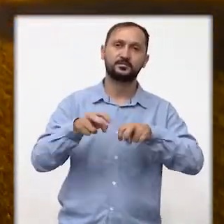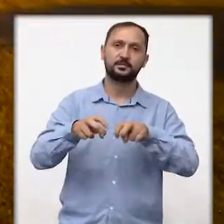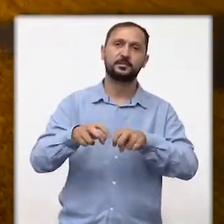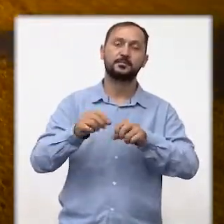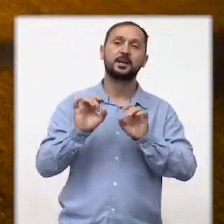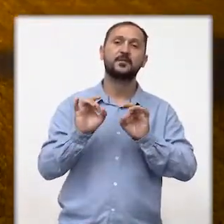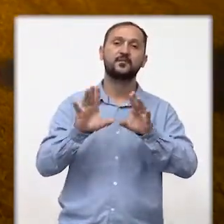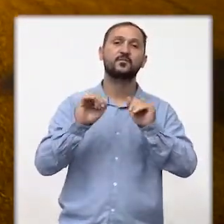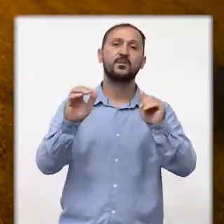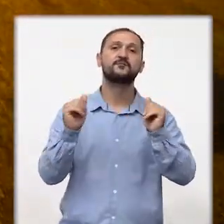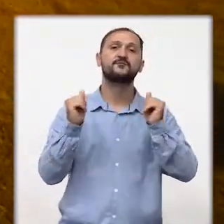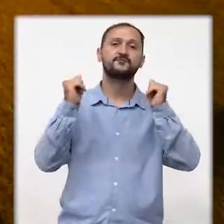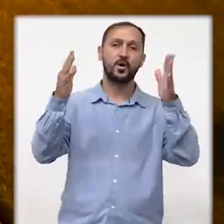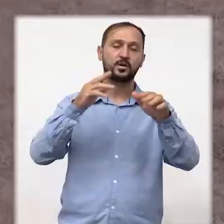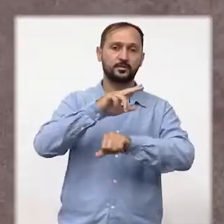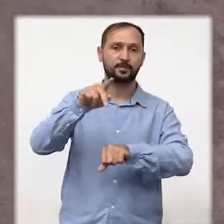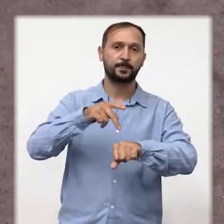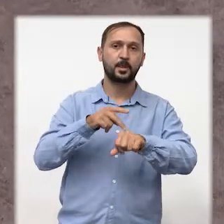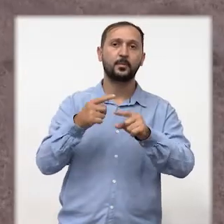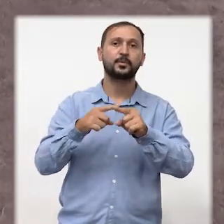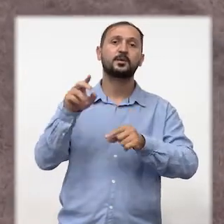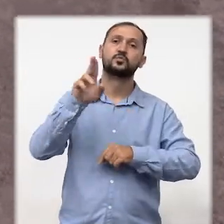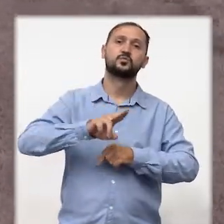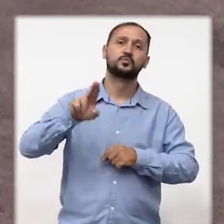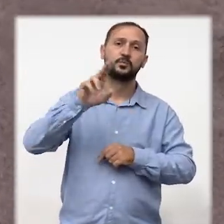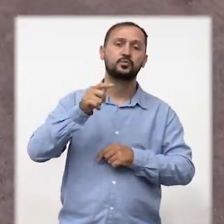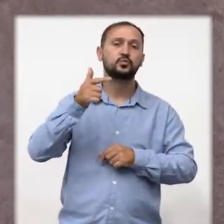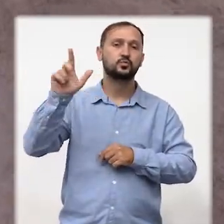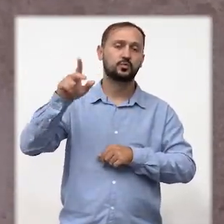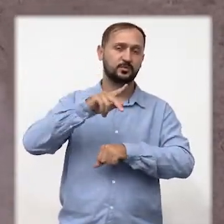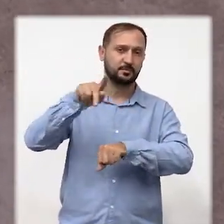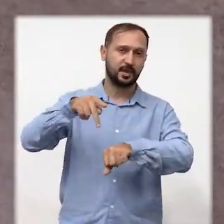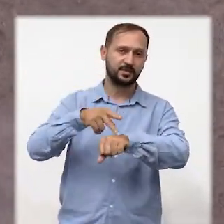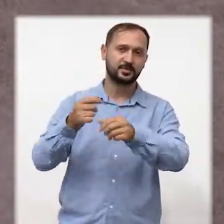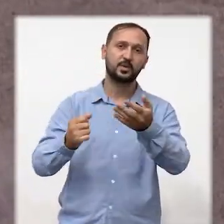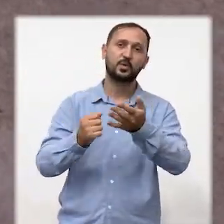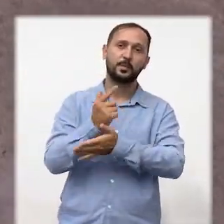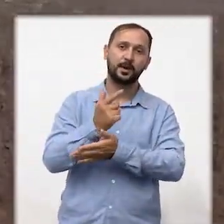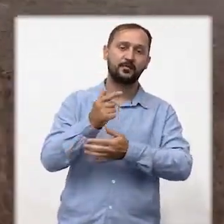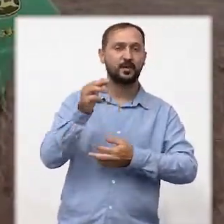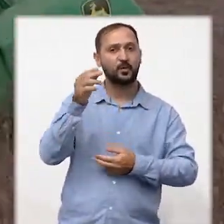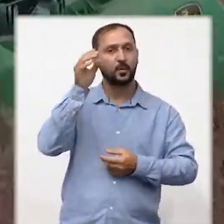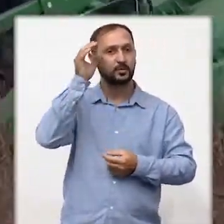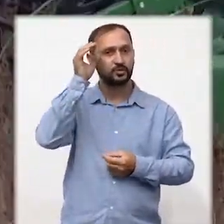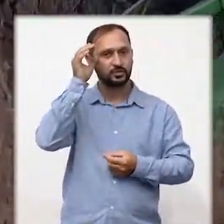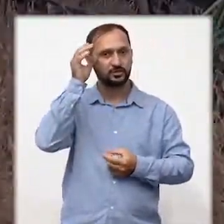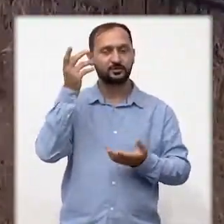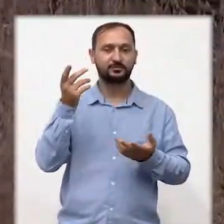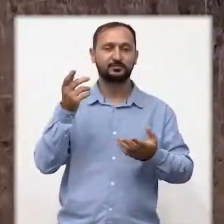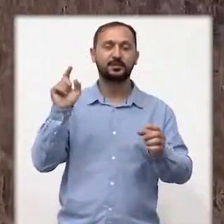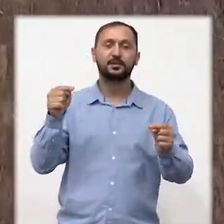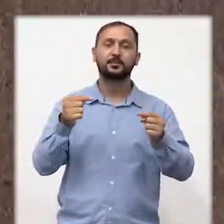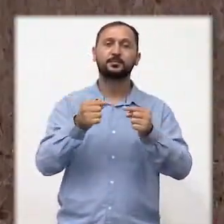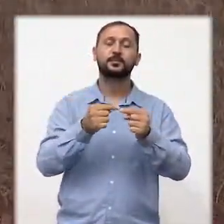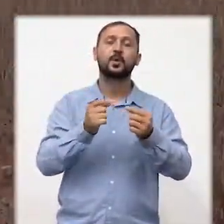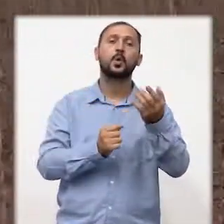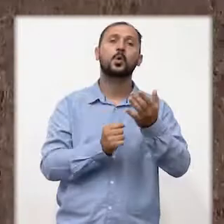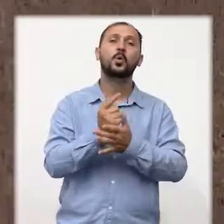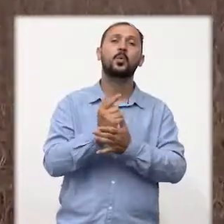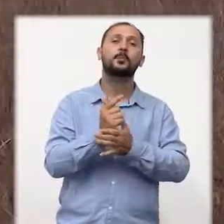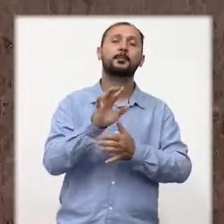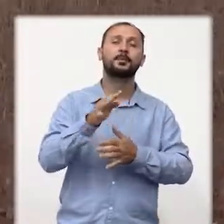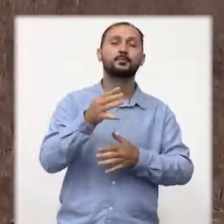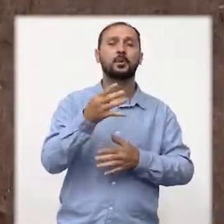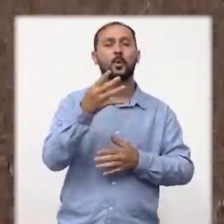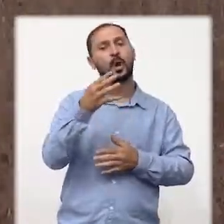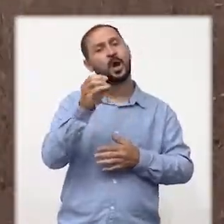agrícola para exportação, pela redução no consumo em países importadores, como a China, que responde pela